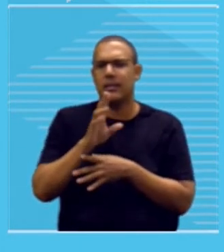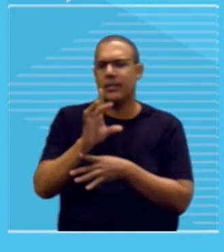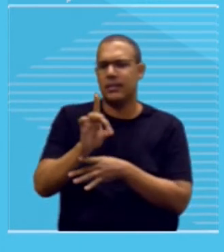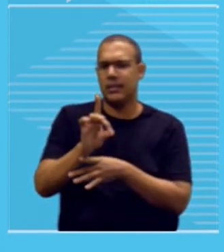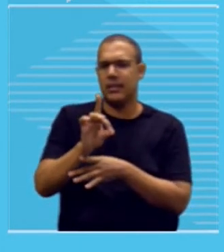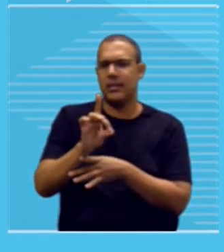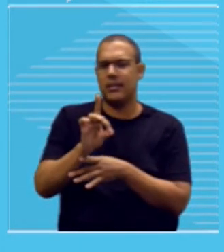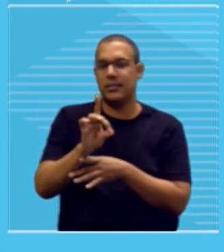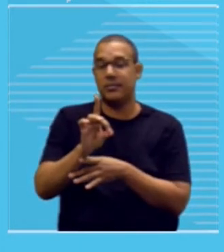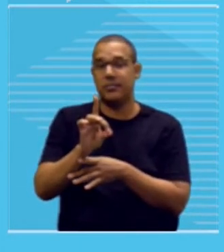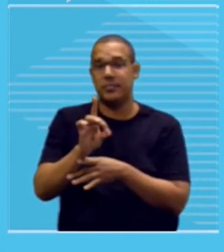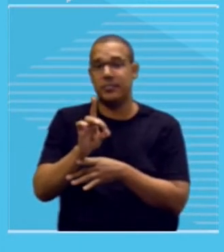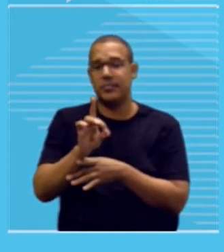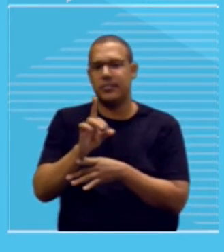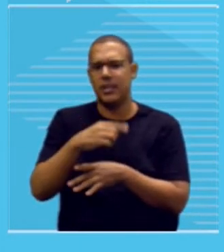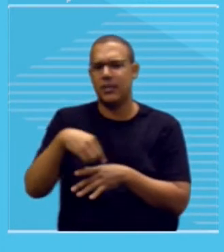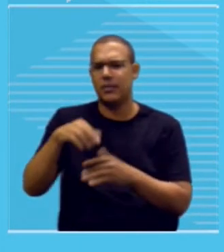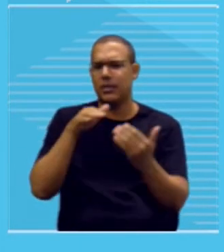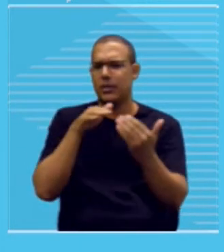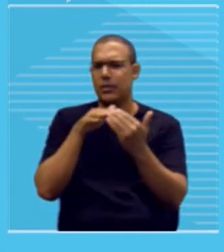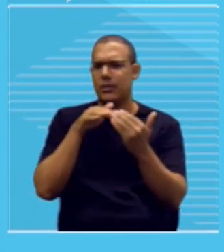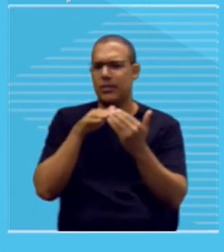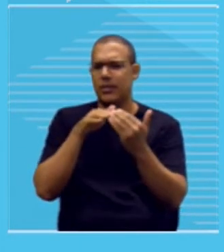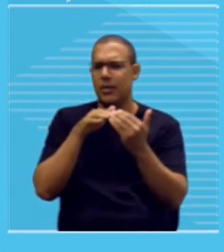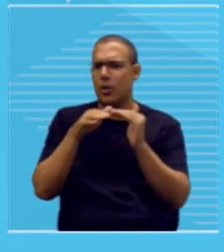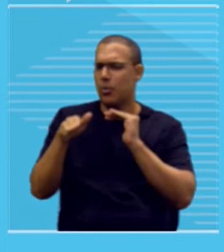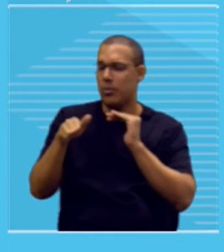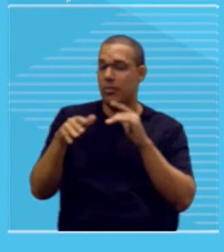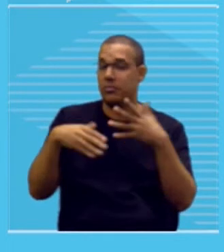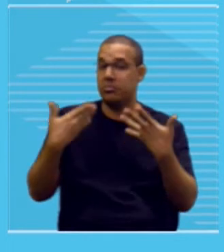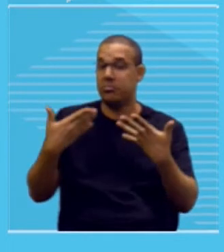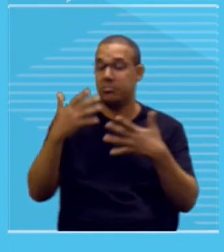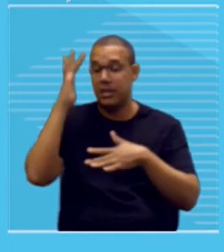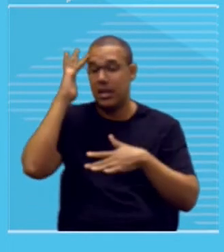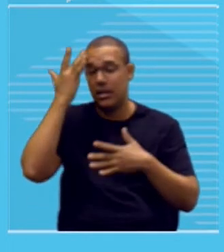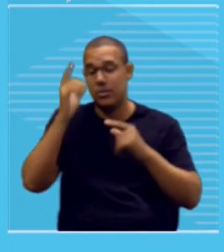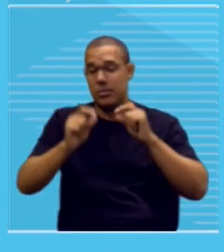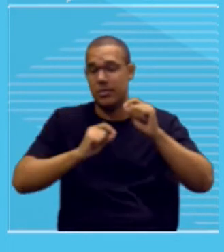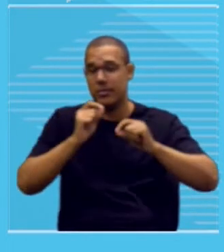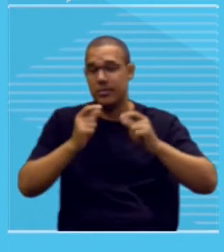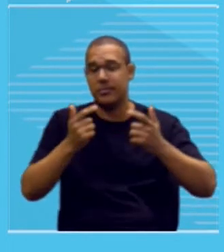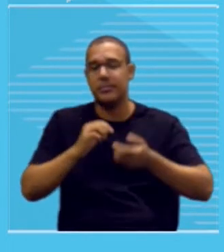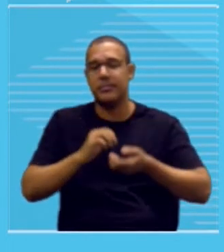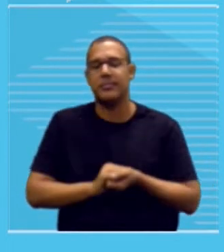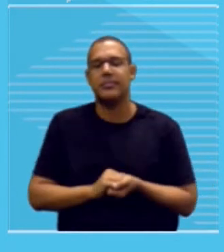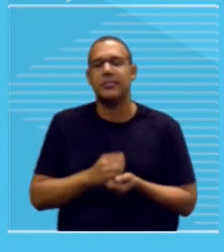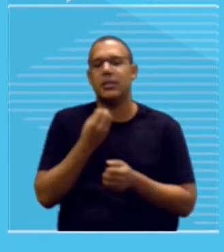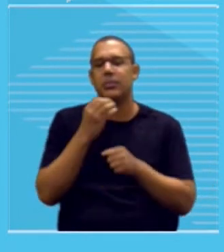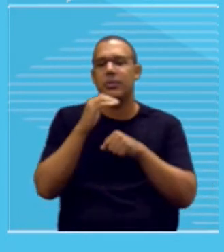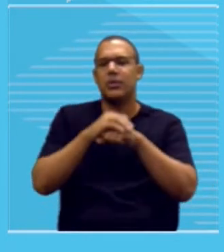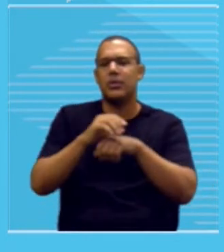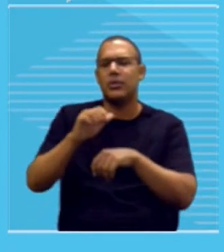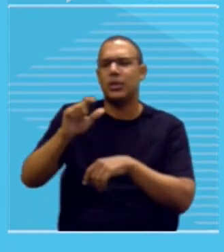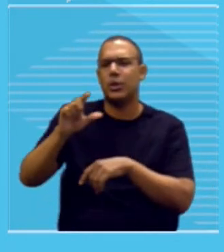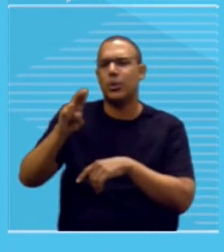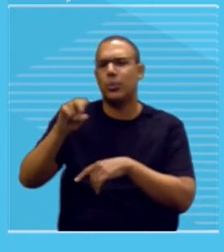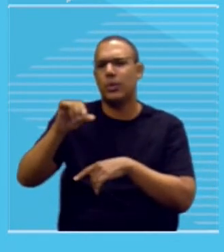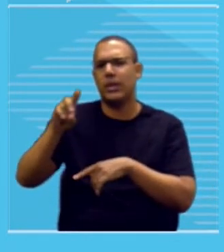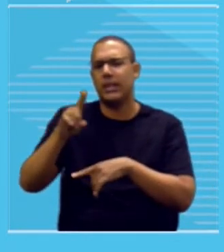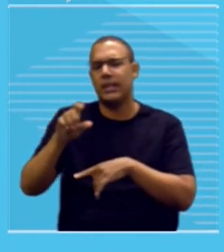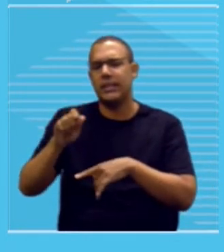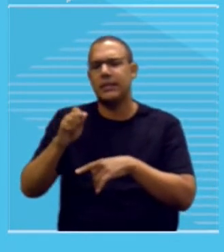d de dado hein vocês concordam vocês discordam o que que vocês acham muito boa noite Luiza da Costa